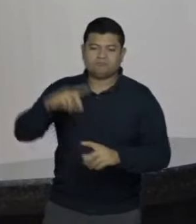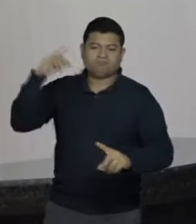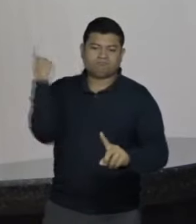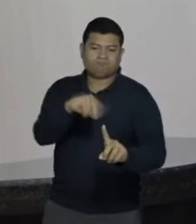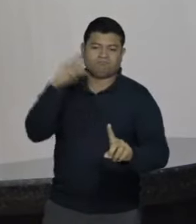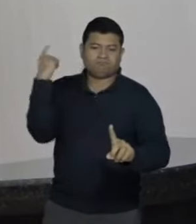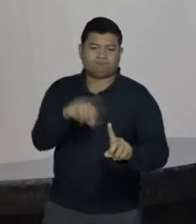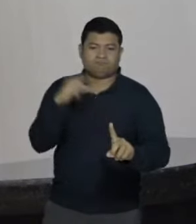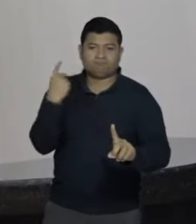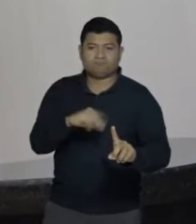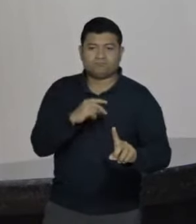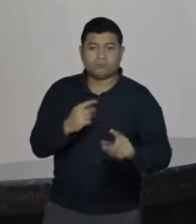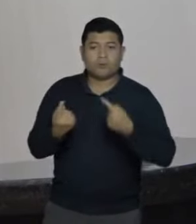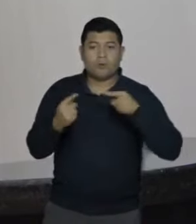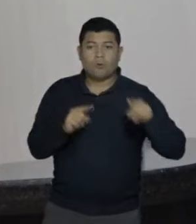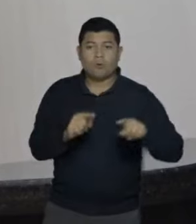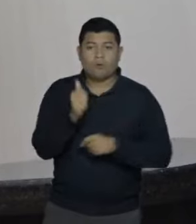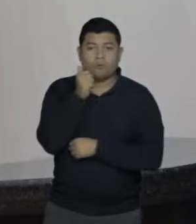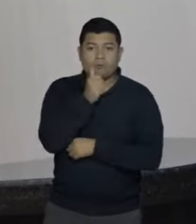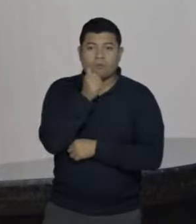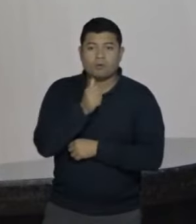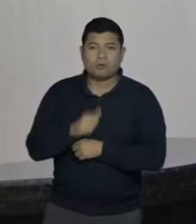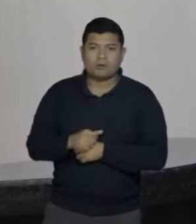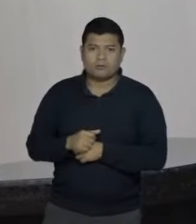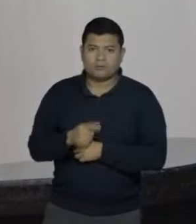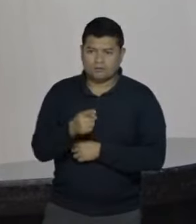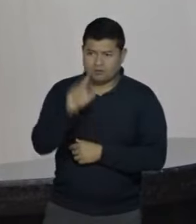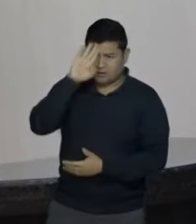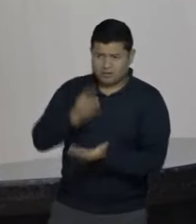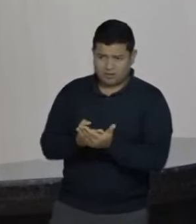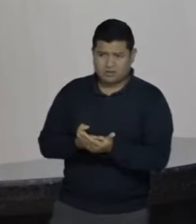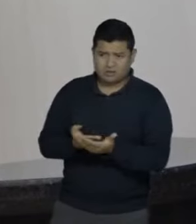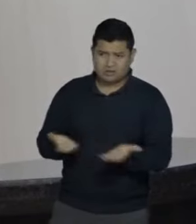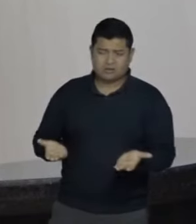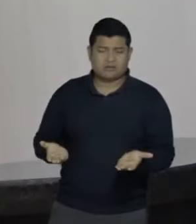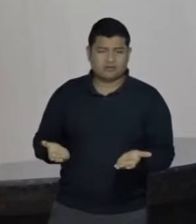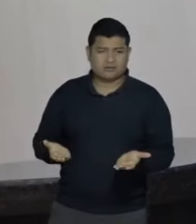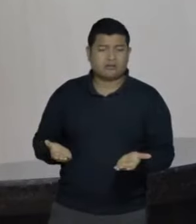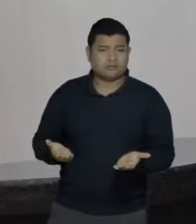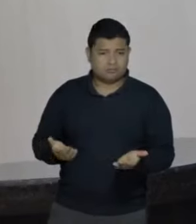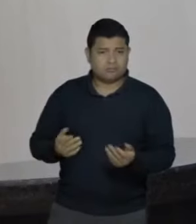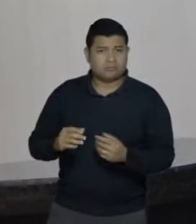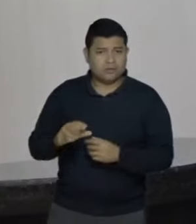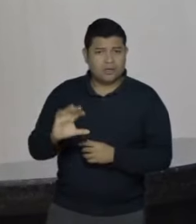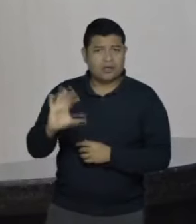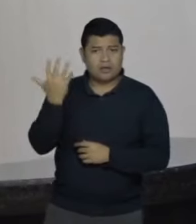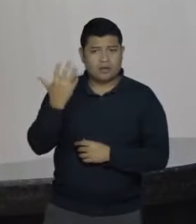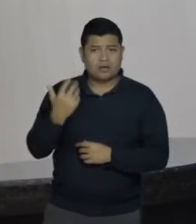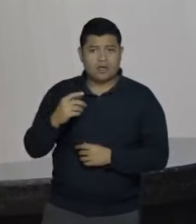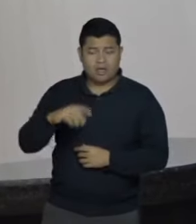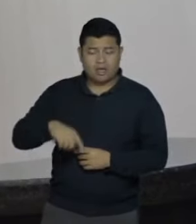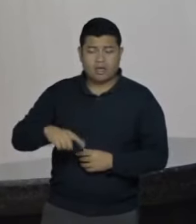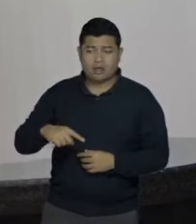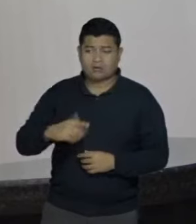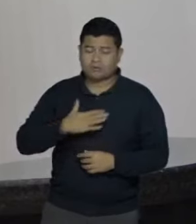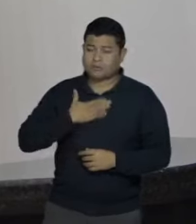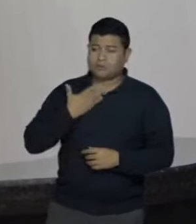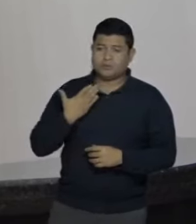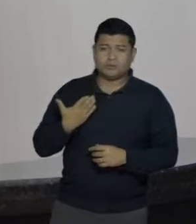mulher dá para a gente acreditar nisso é assustador